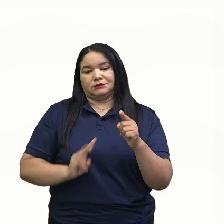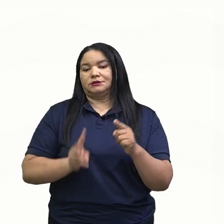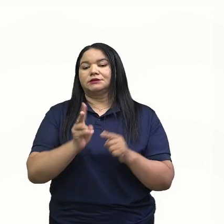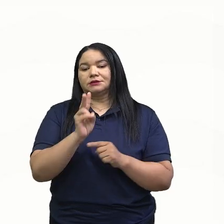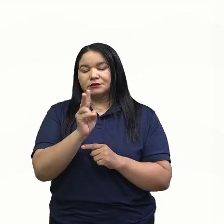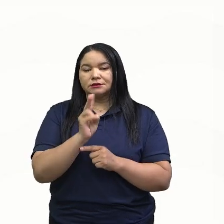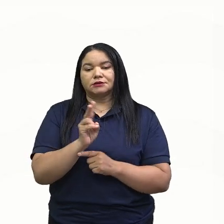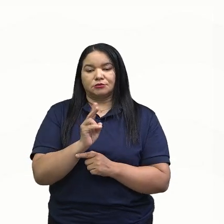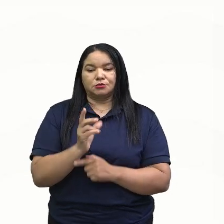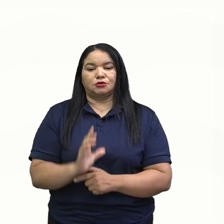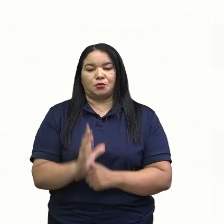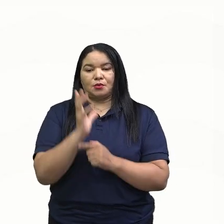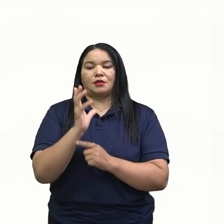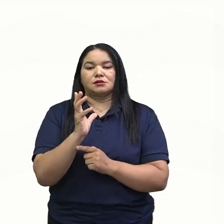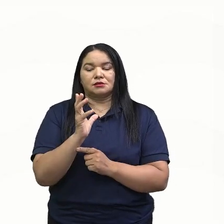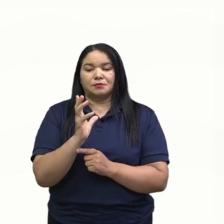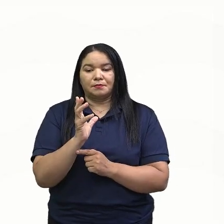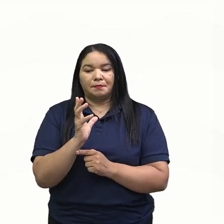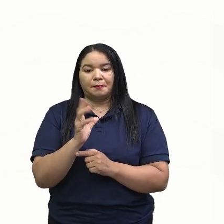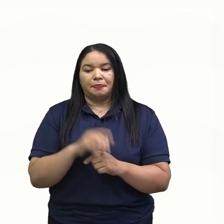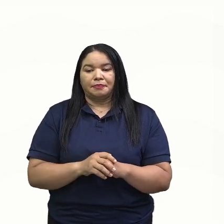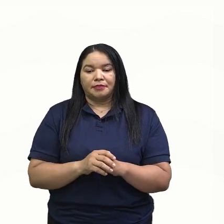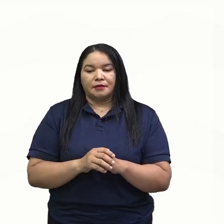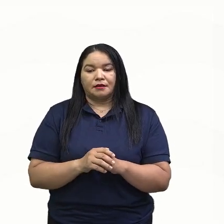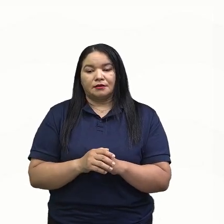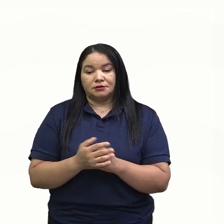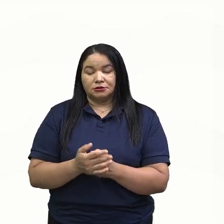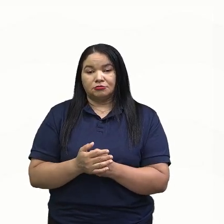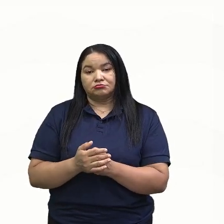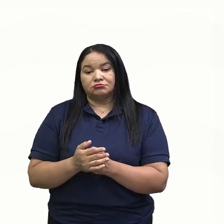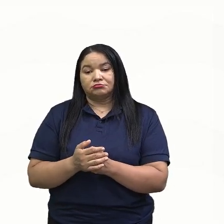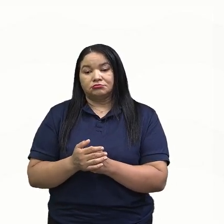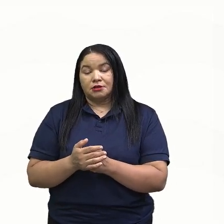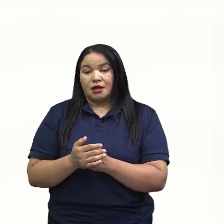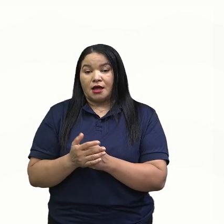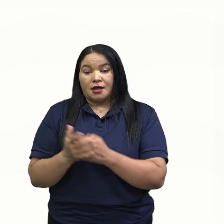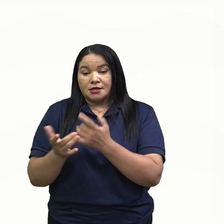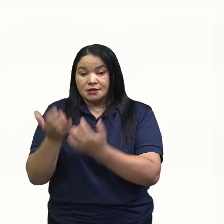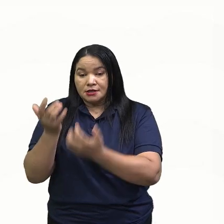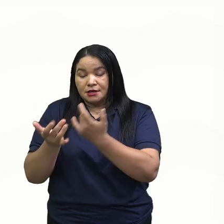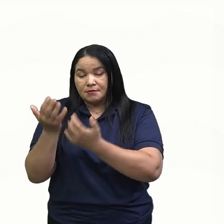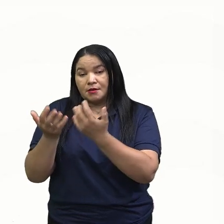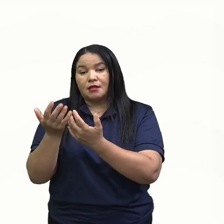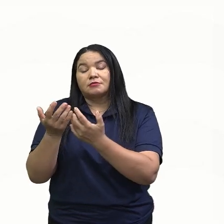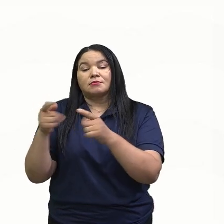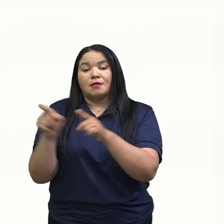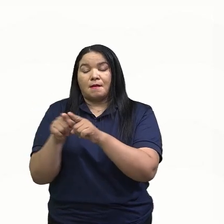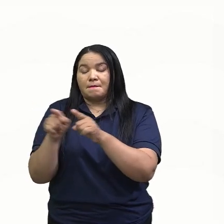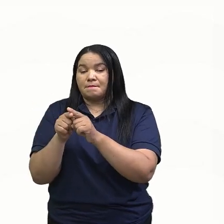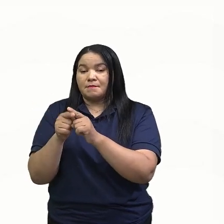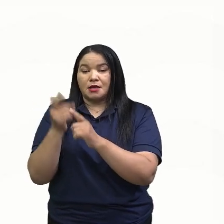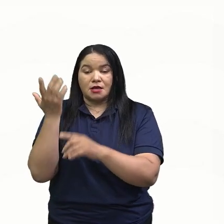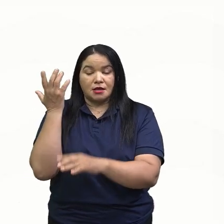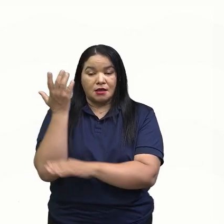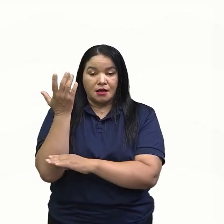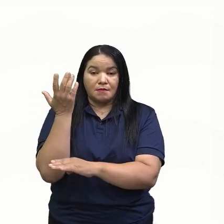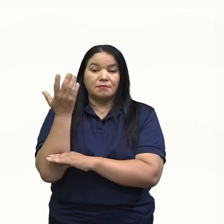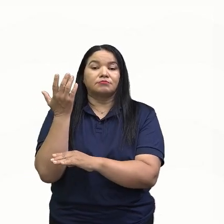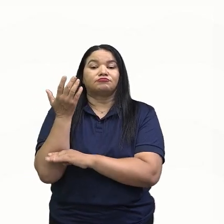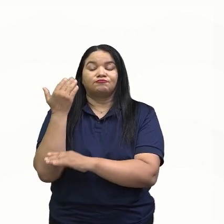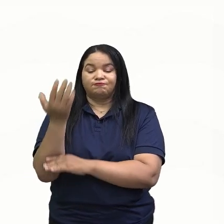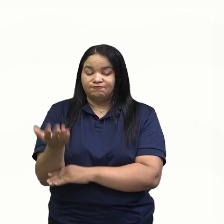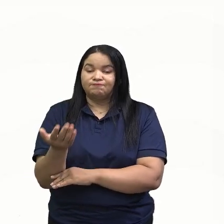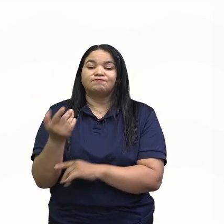nesse círculo aqui, né? O que está sendo queimado aqui, pessoal, é lenha, né? Também vindo aqui das árvores,